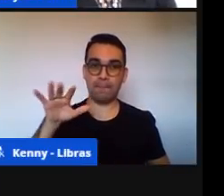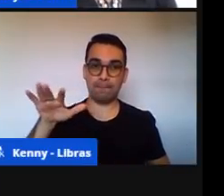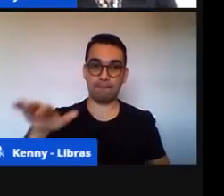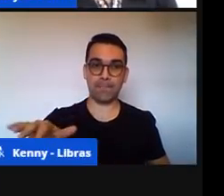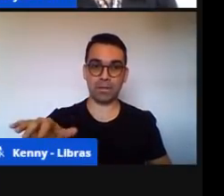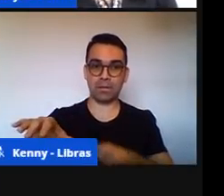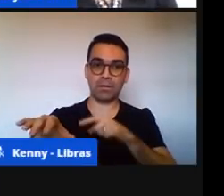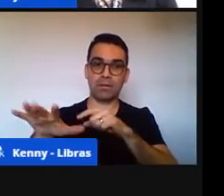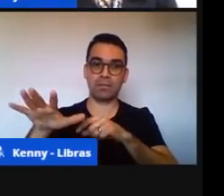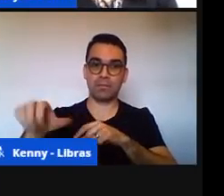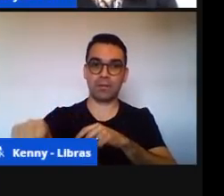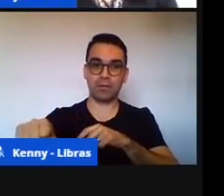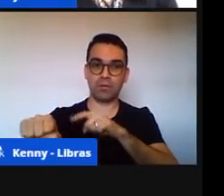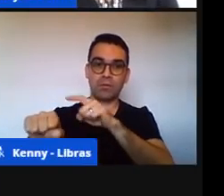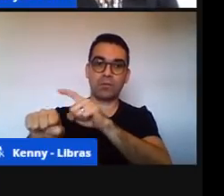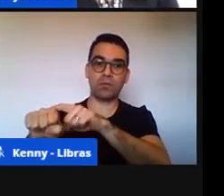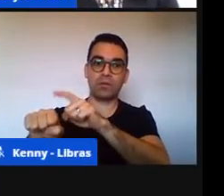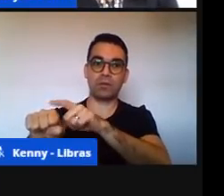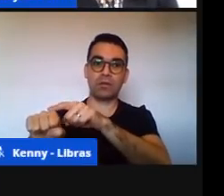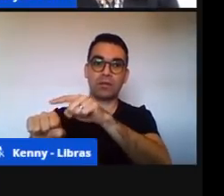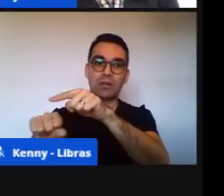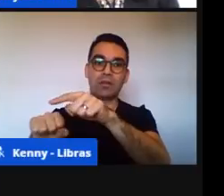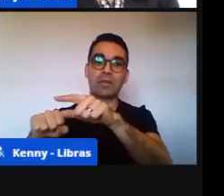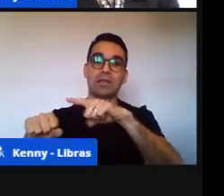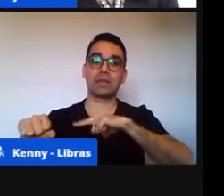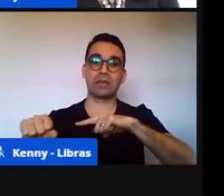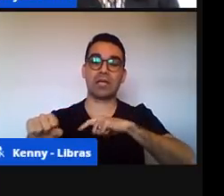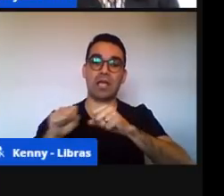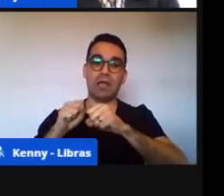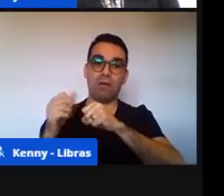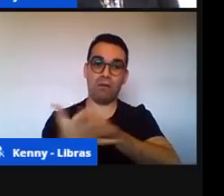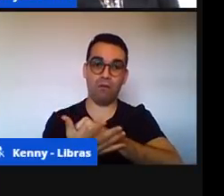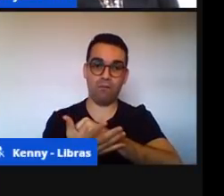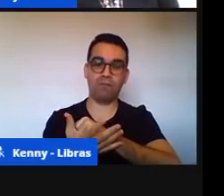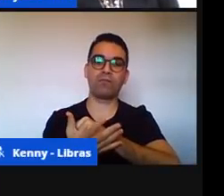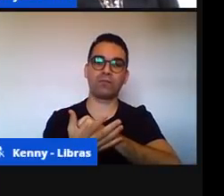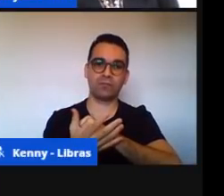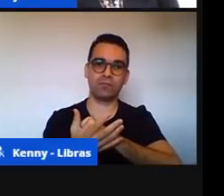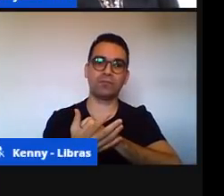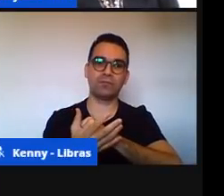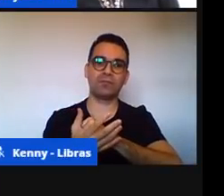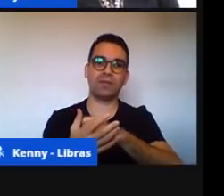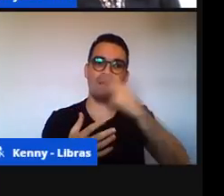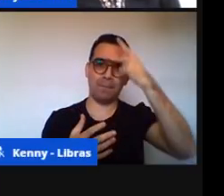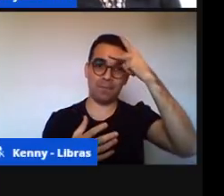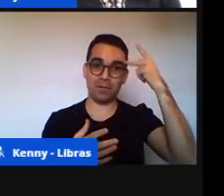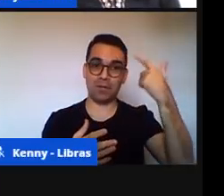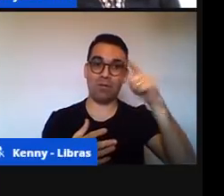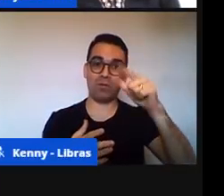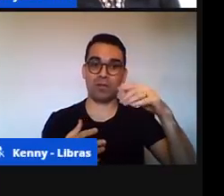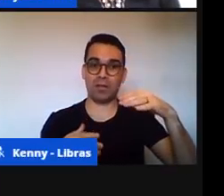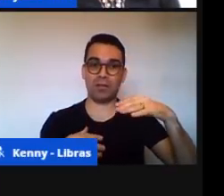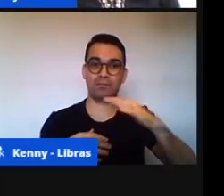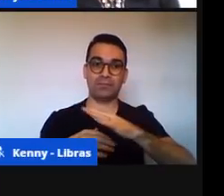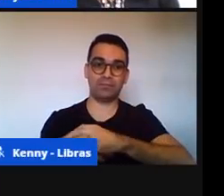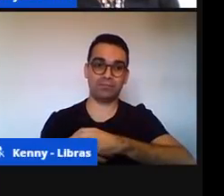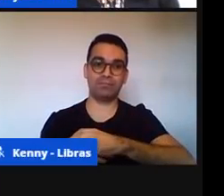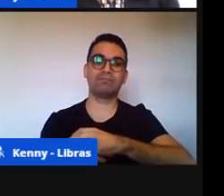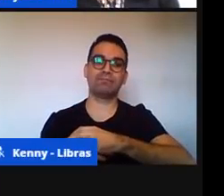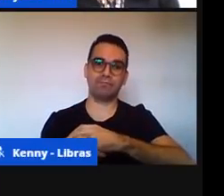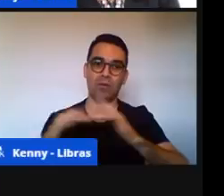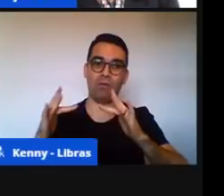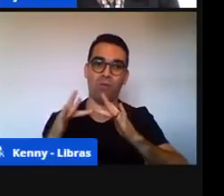acaba transmitindo para outras pessoas, secreção no nariz, né, e outros objetos, superfícies que possam